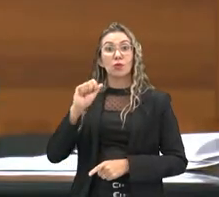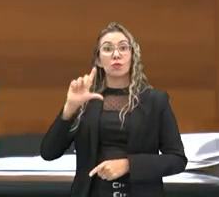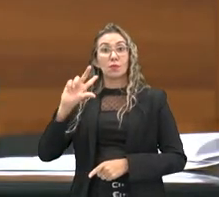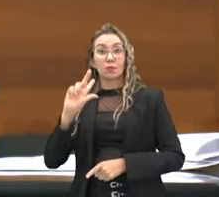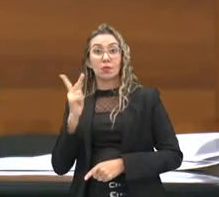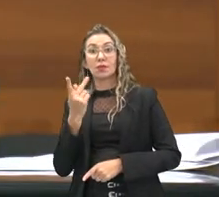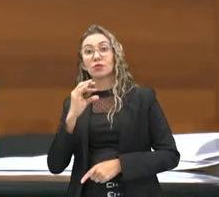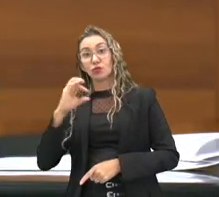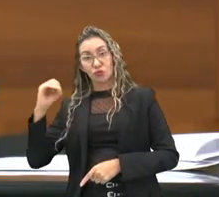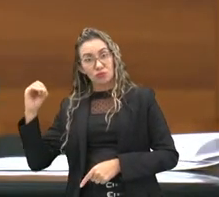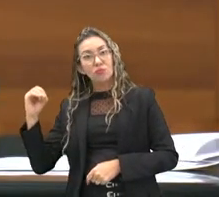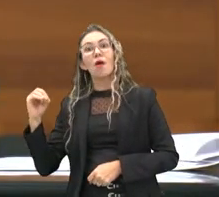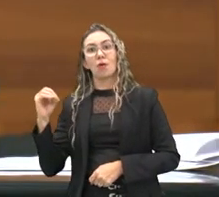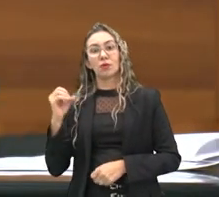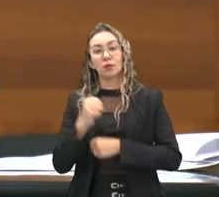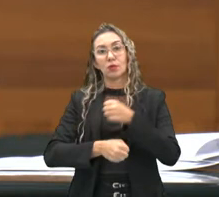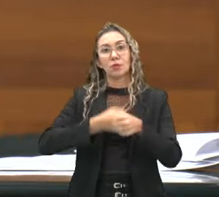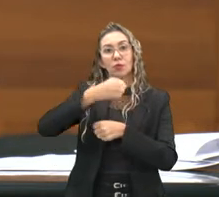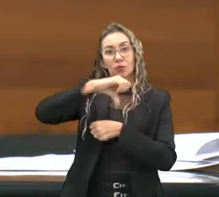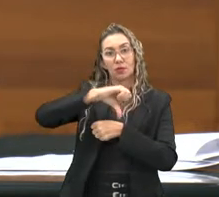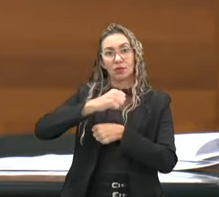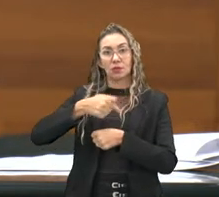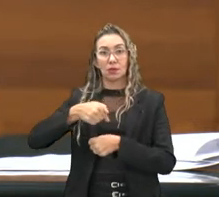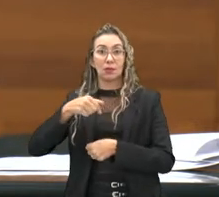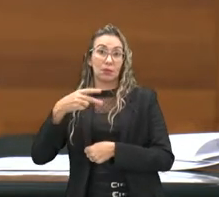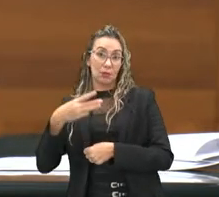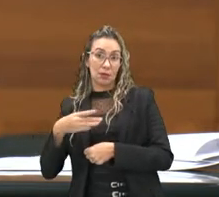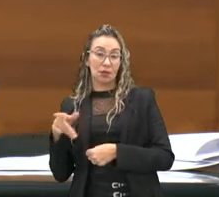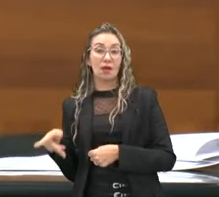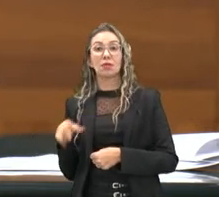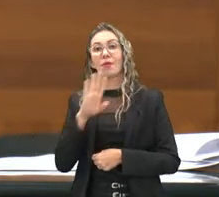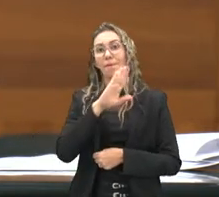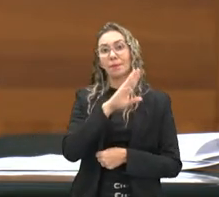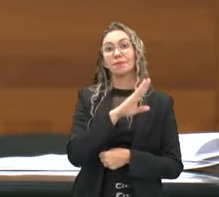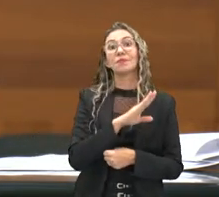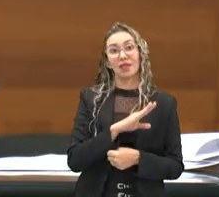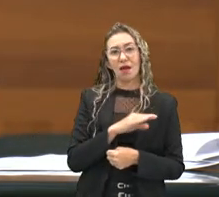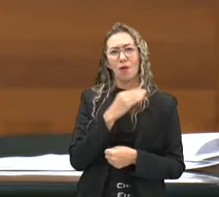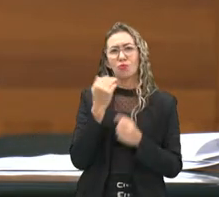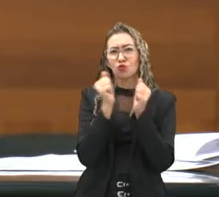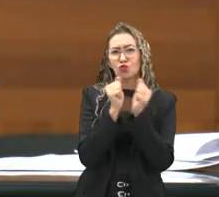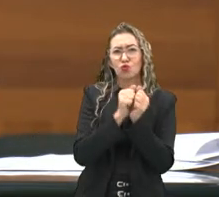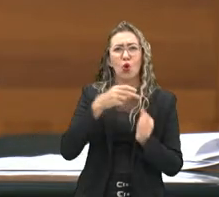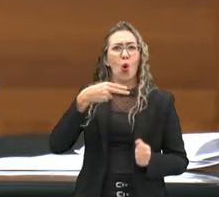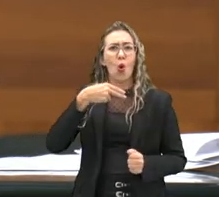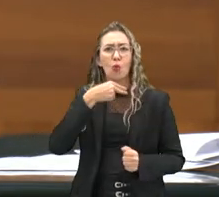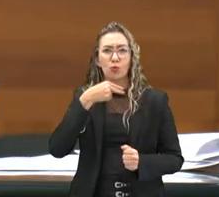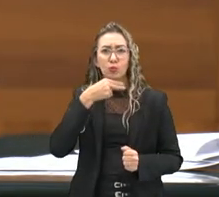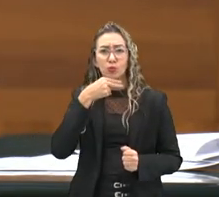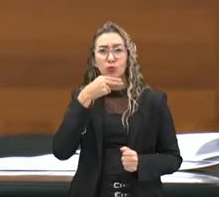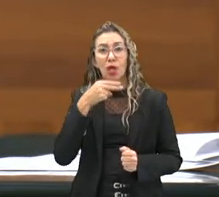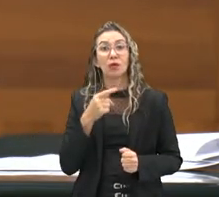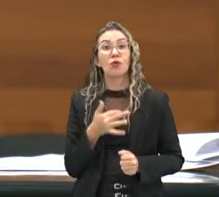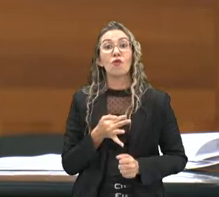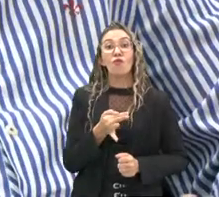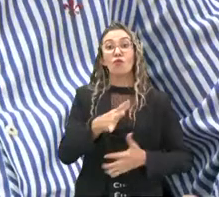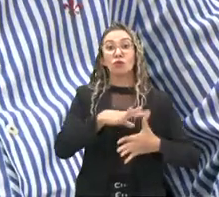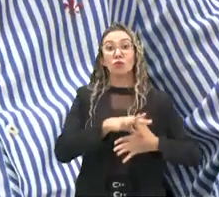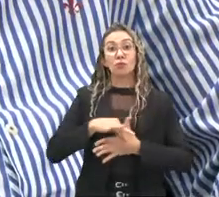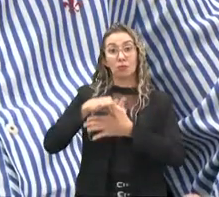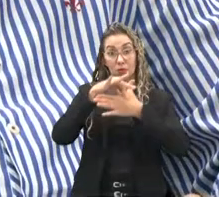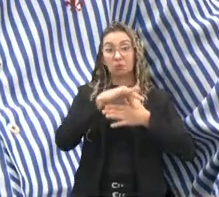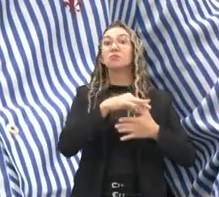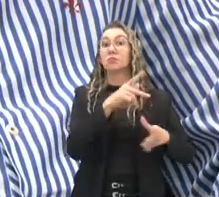1973. Acompanhado nessa tragédia do seu neto e o futuro herdeiro político Pedro, que eu